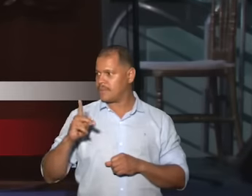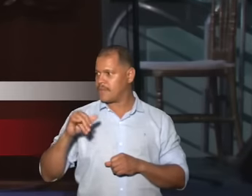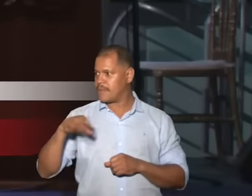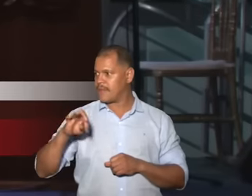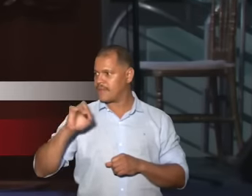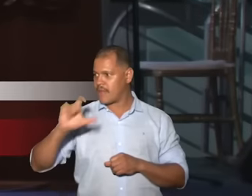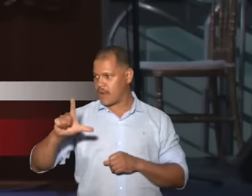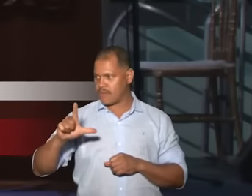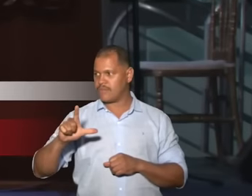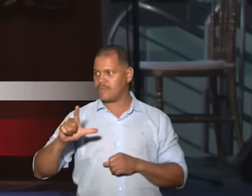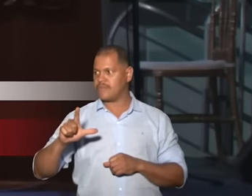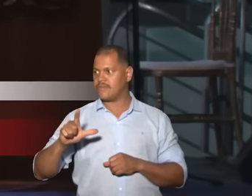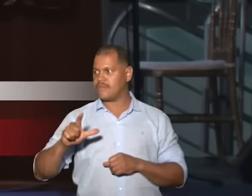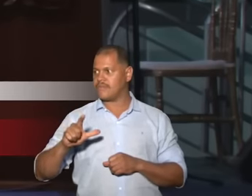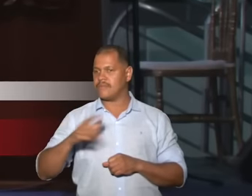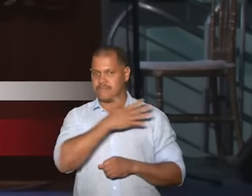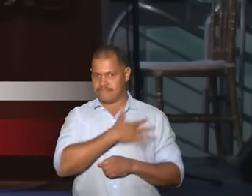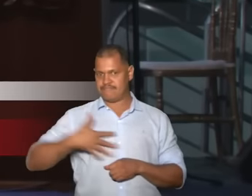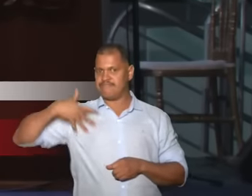Montes Gomes Pinto.